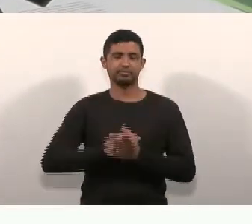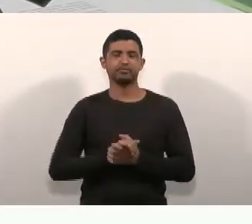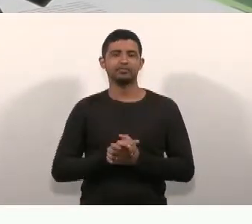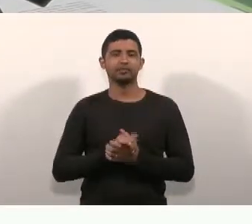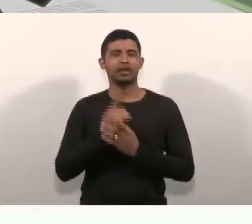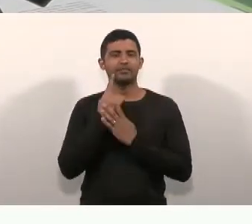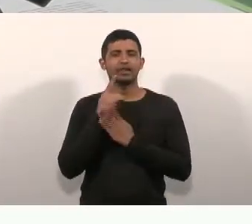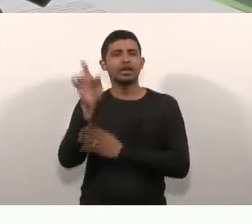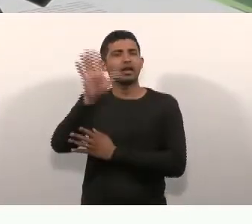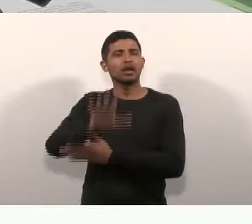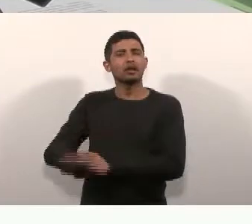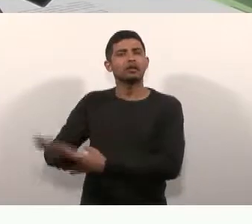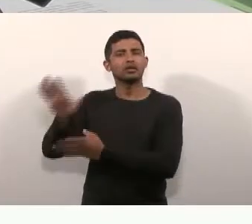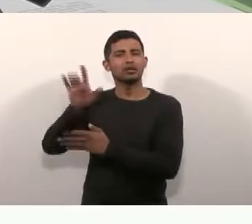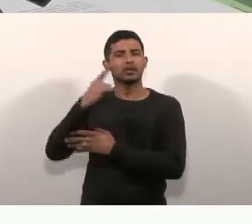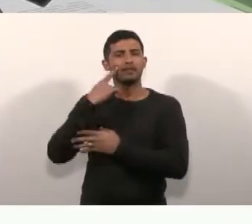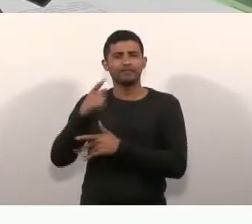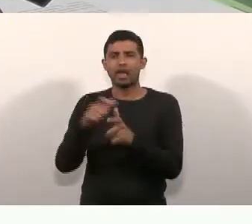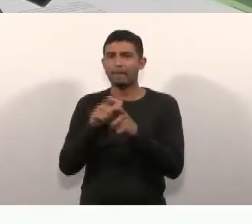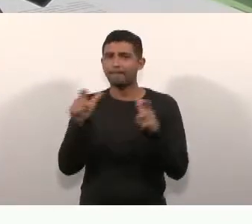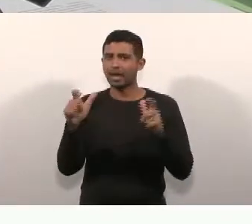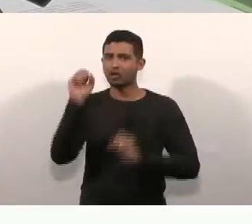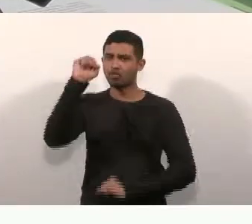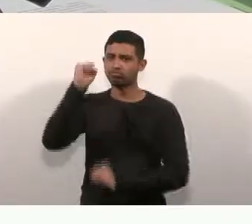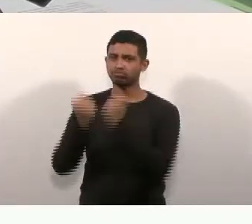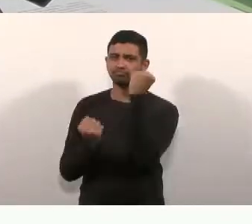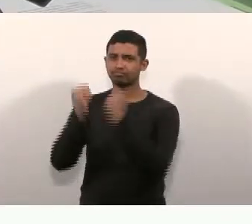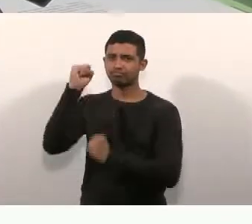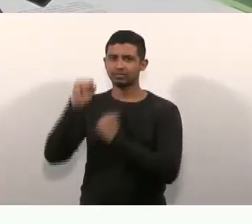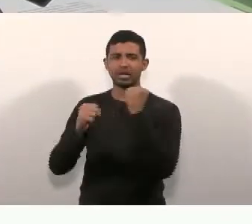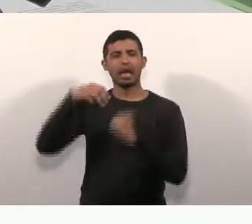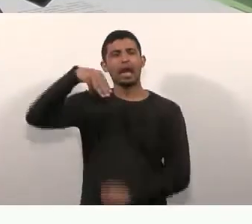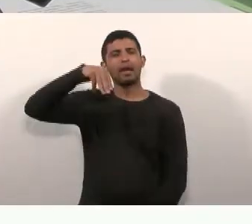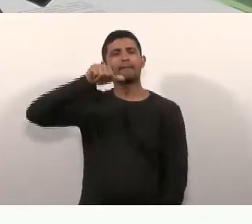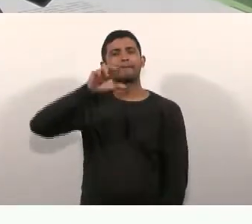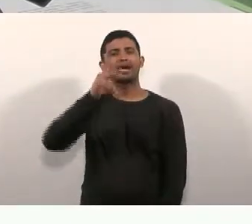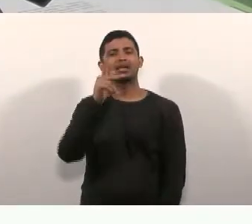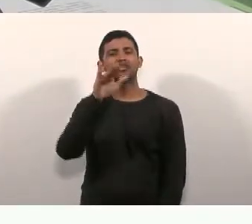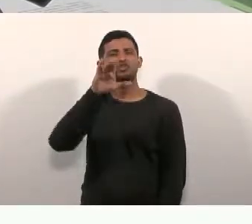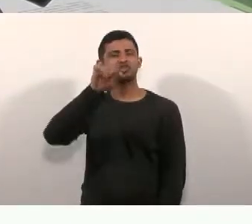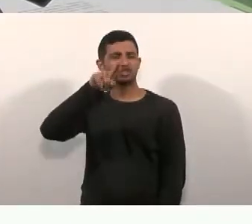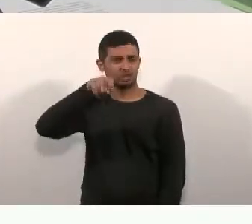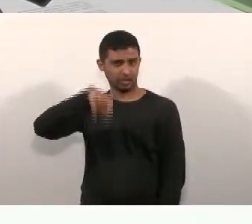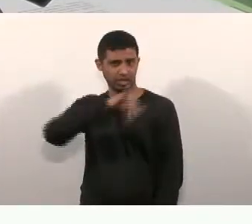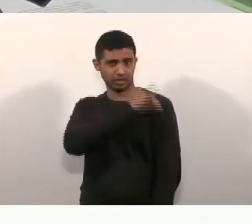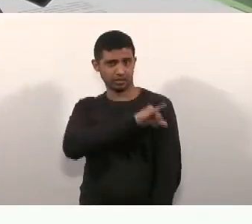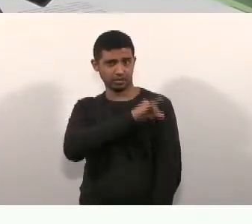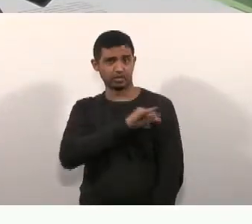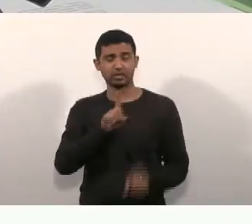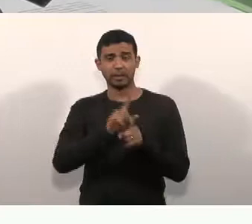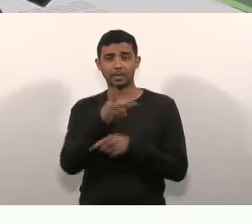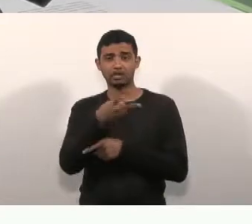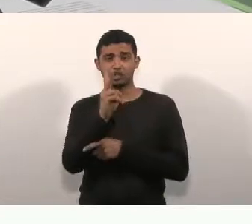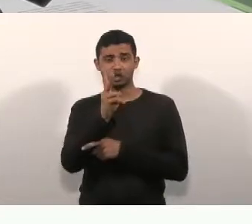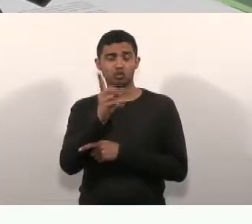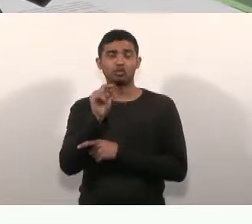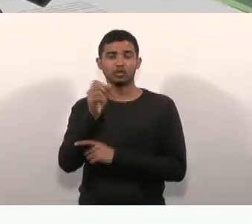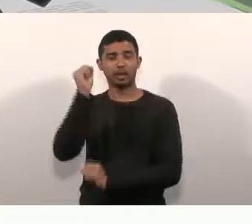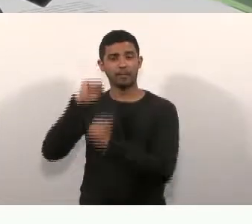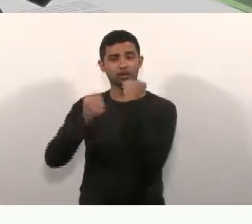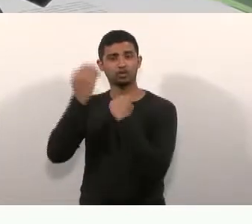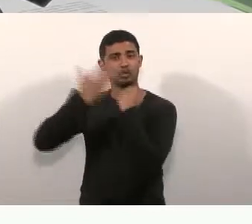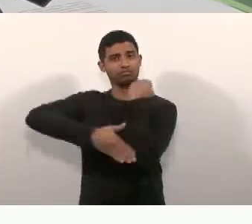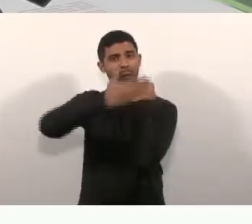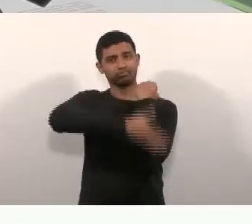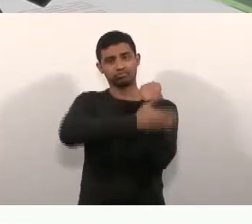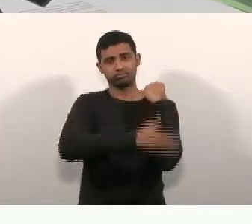essa região era a maior produtora de maxixe do Rio de Janeiro e a segunda maior produtora de abacaxi.